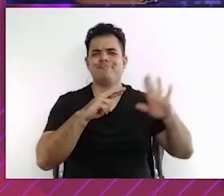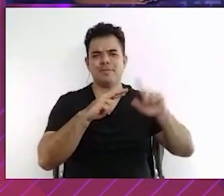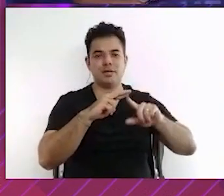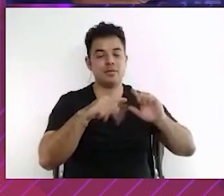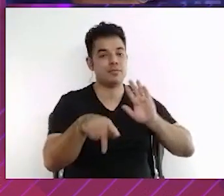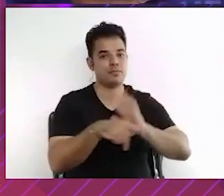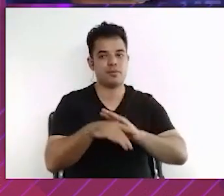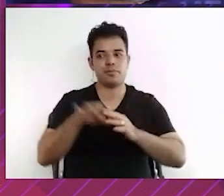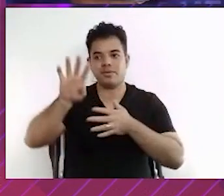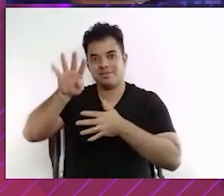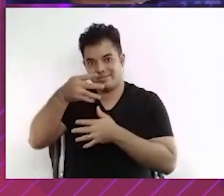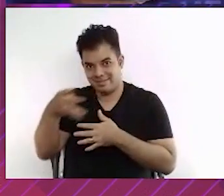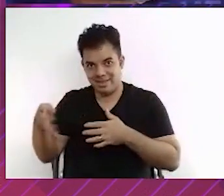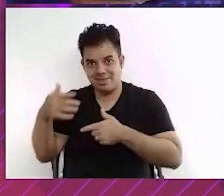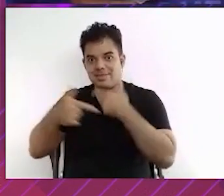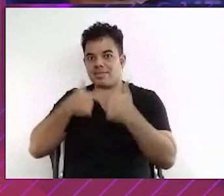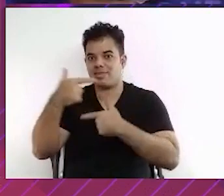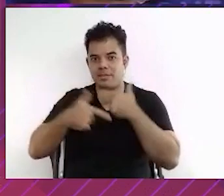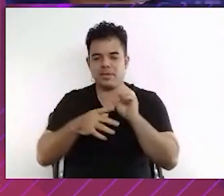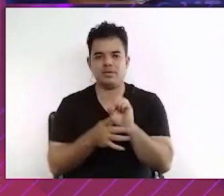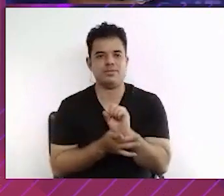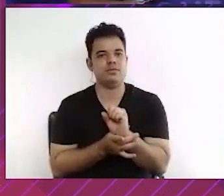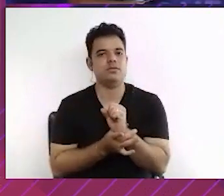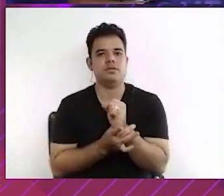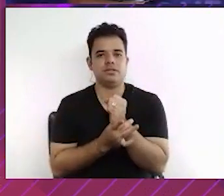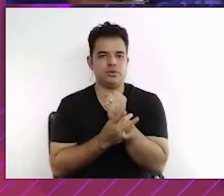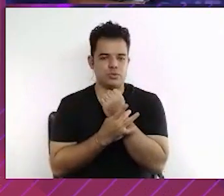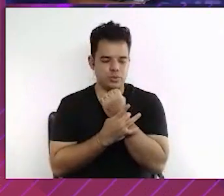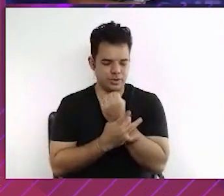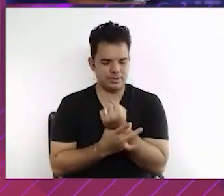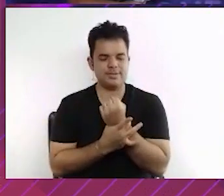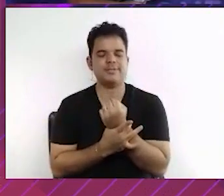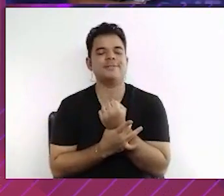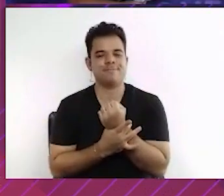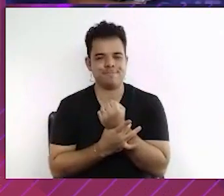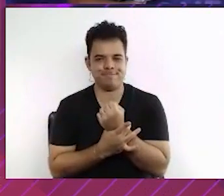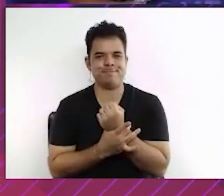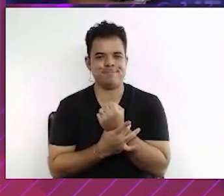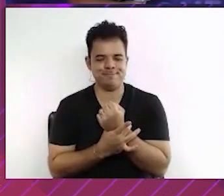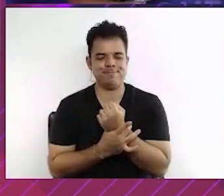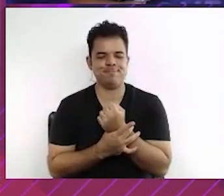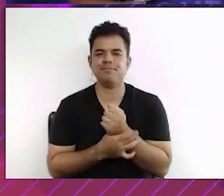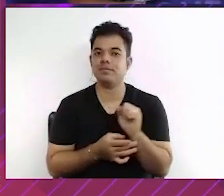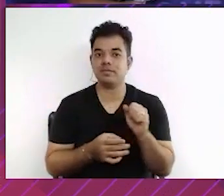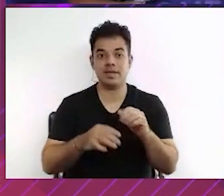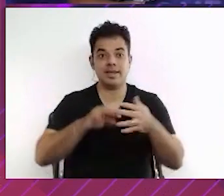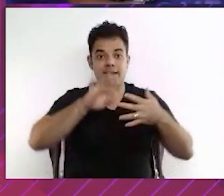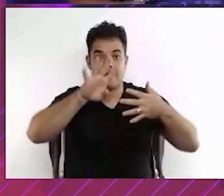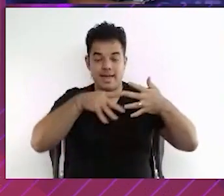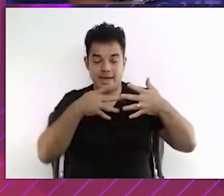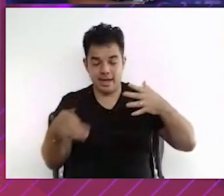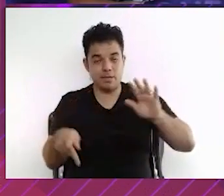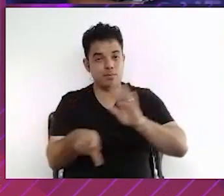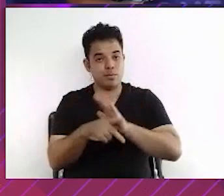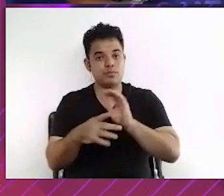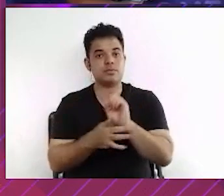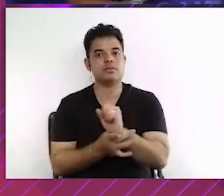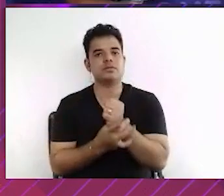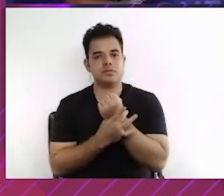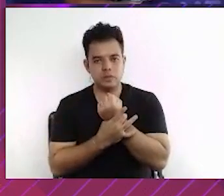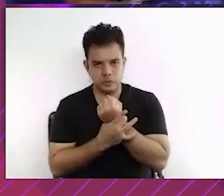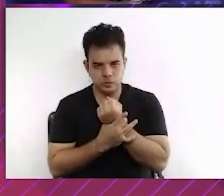dos colaboradores é a segurança assistencial. Com essas regras de segurança assistencial, você